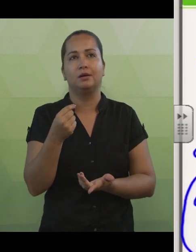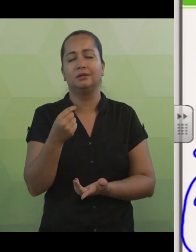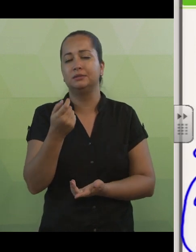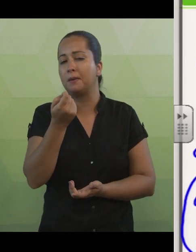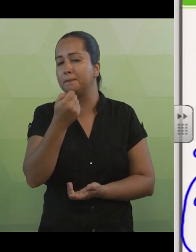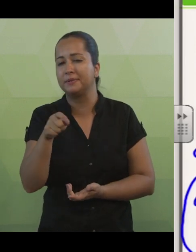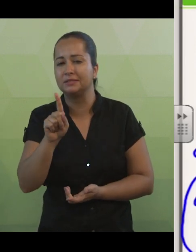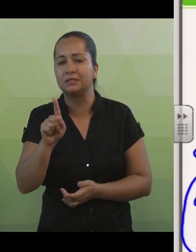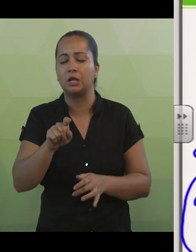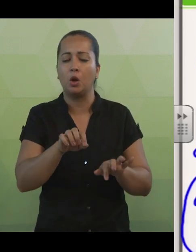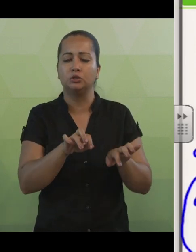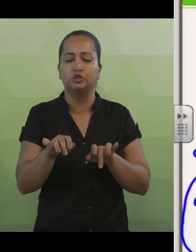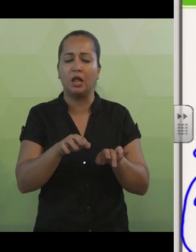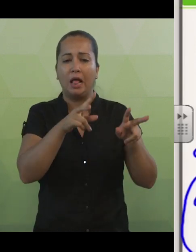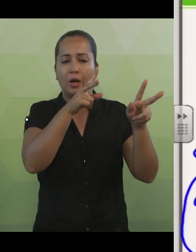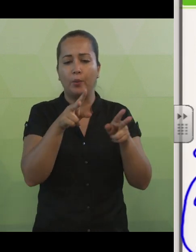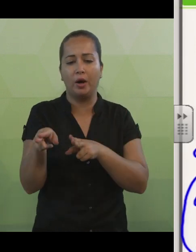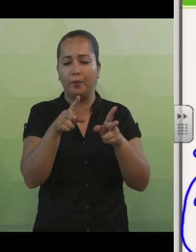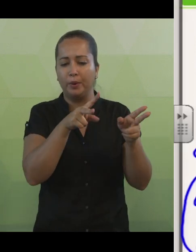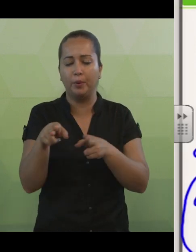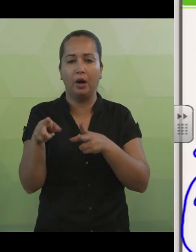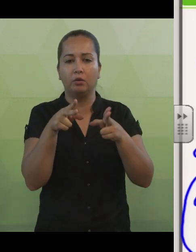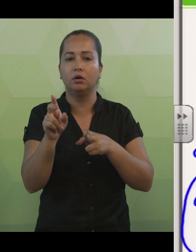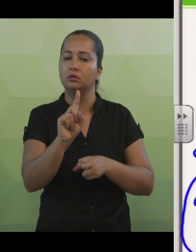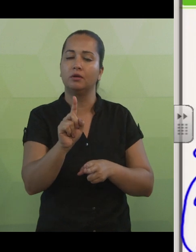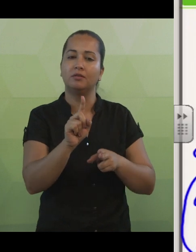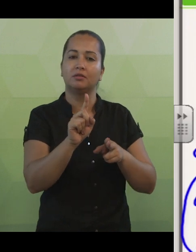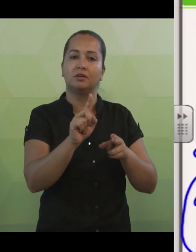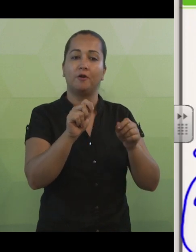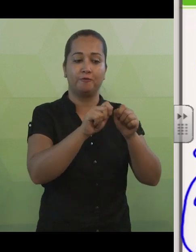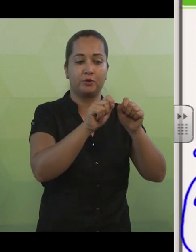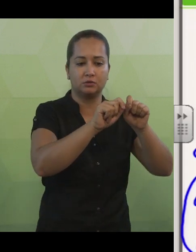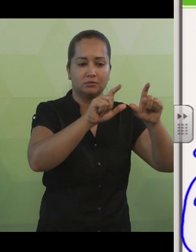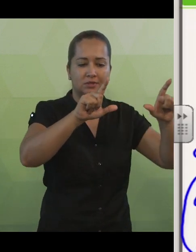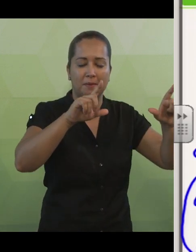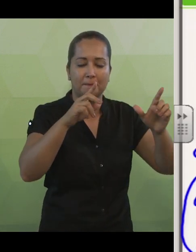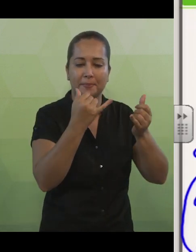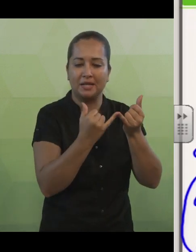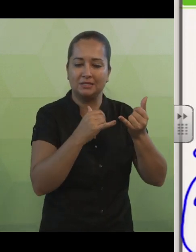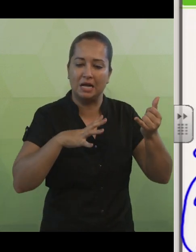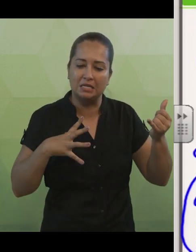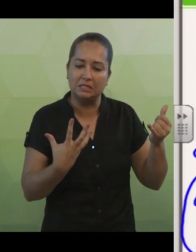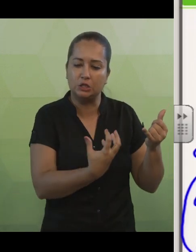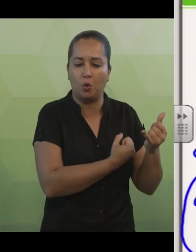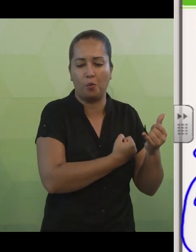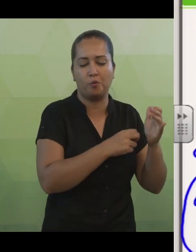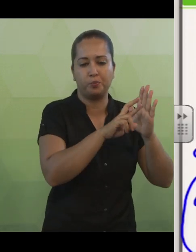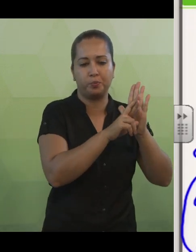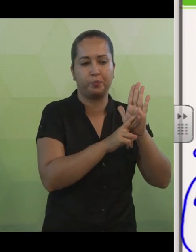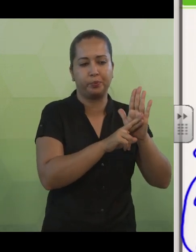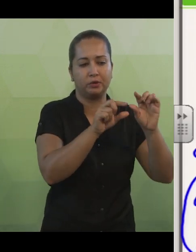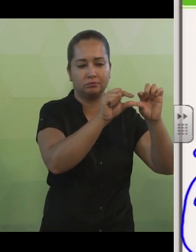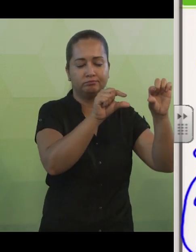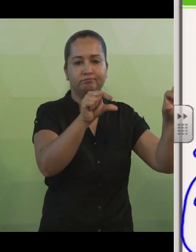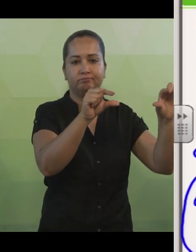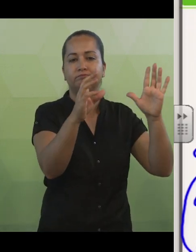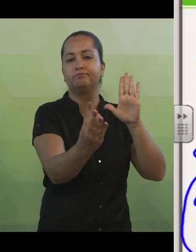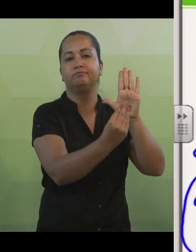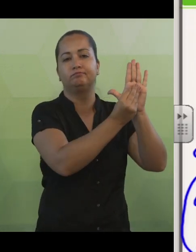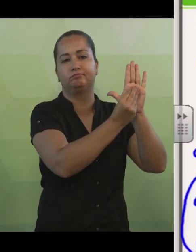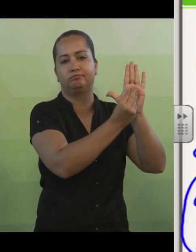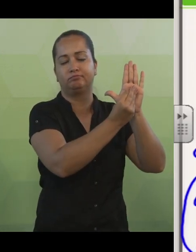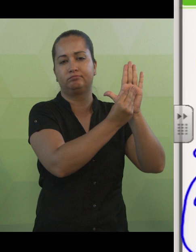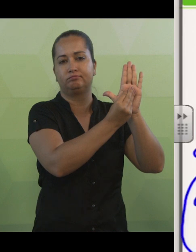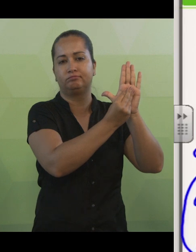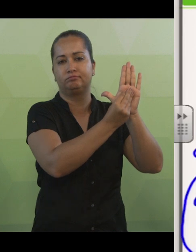esse select muitas vezes, a gente cria uma view e é como se salvássemos essa consulta lá no catálogo. Então, essa view